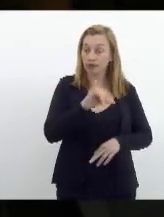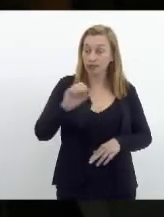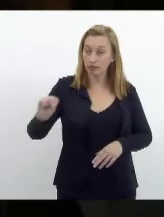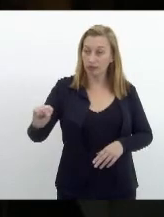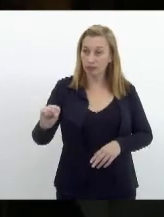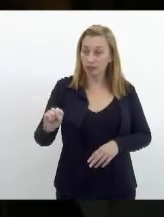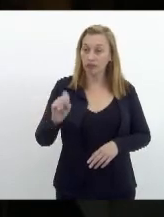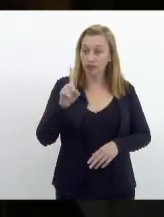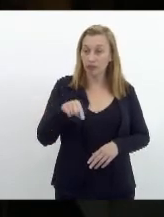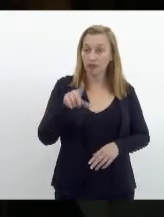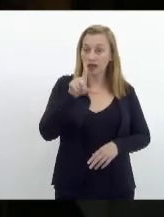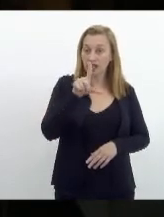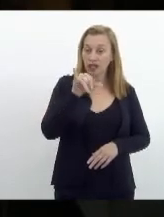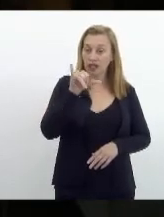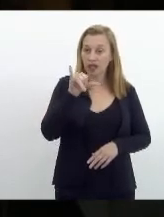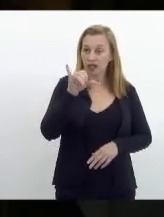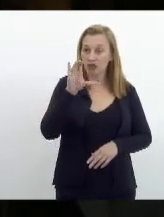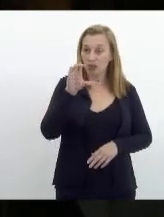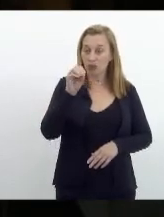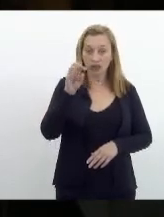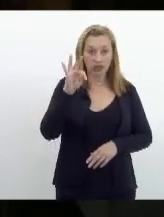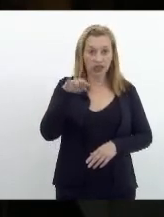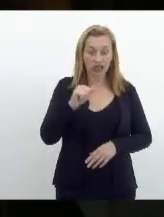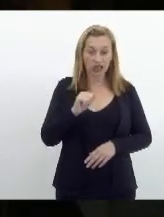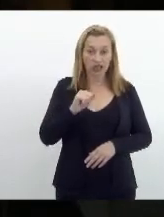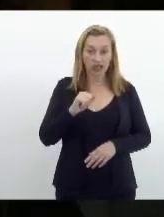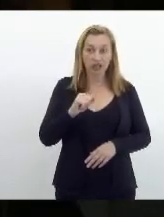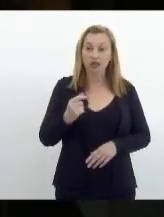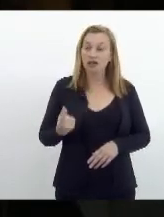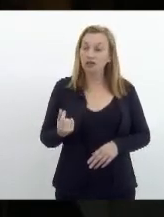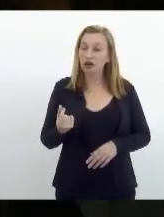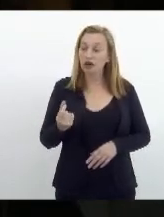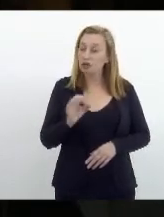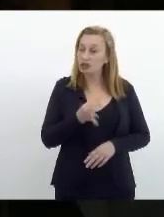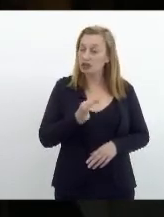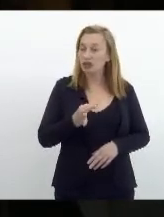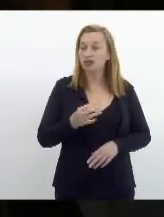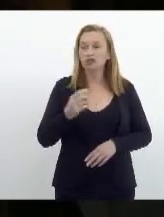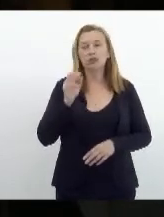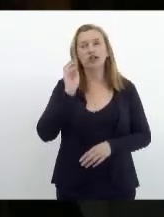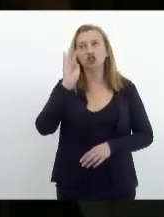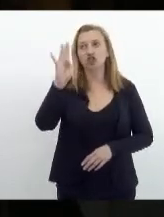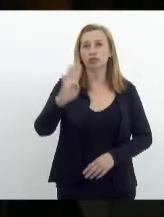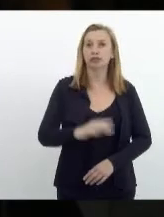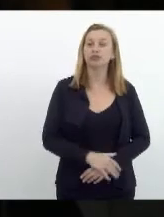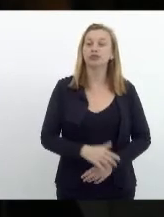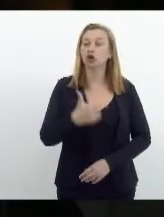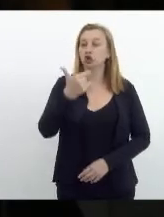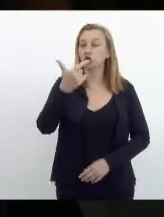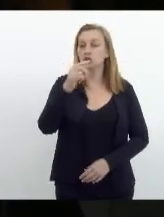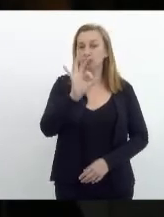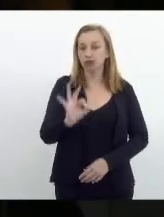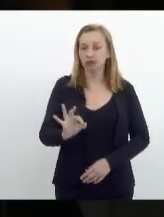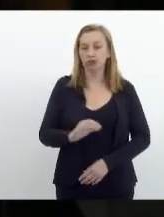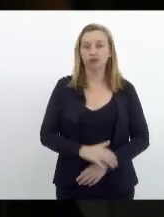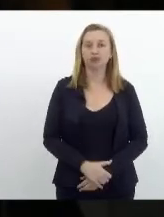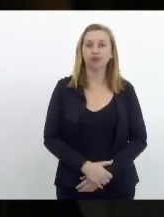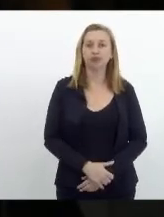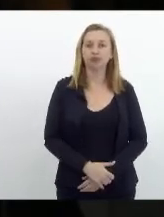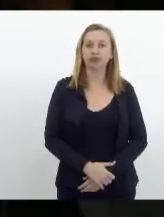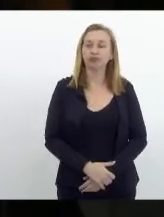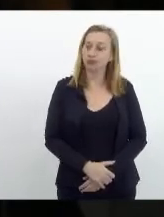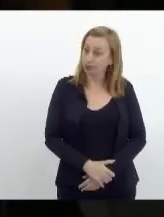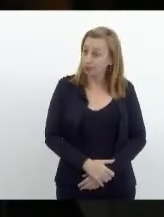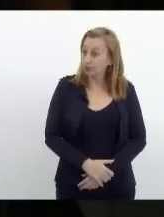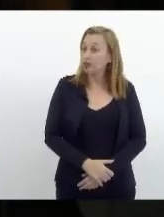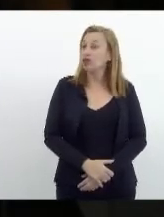uma alíquota fixa, imaginemos 12%, que incide